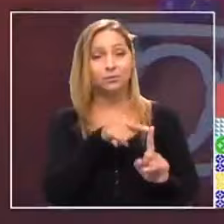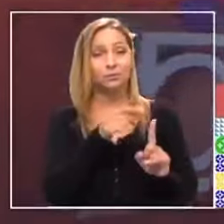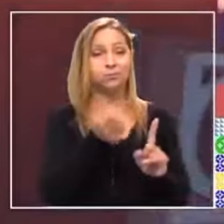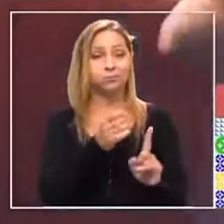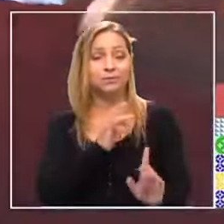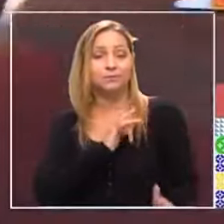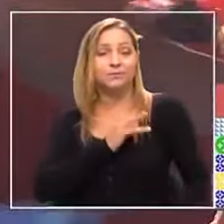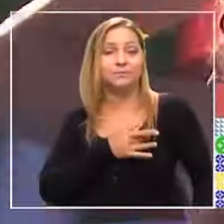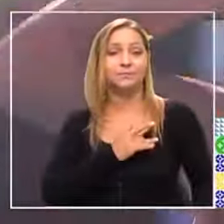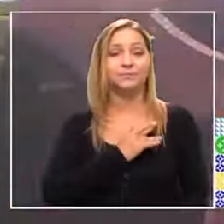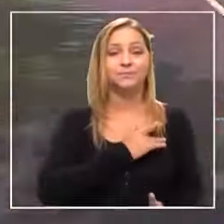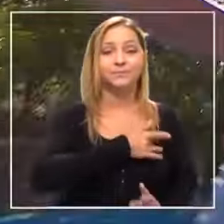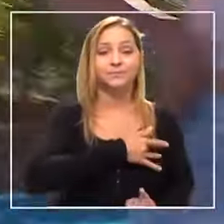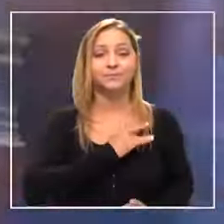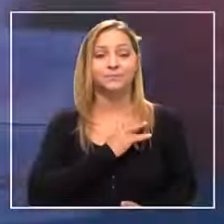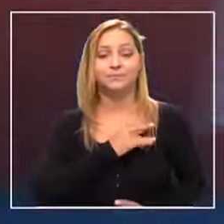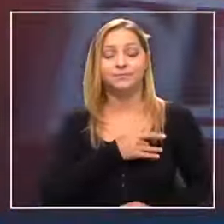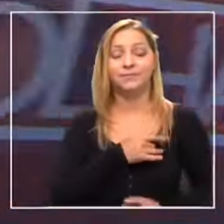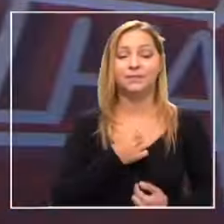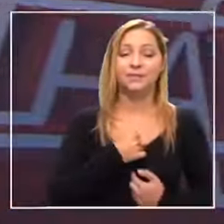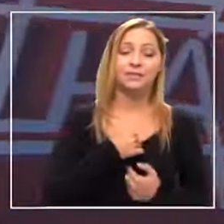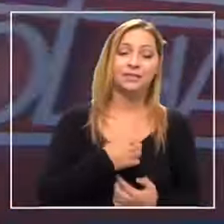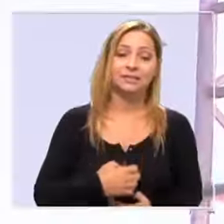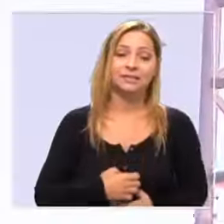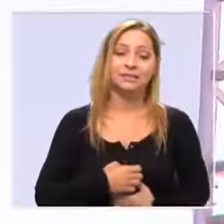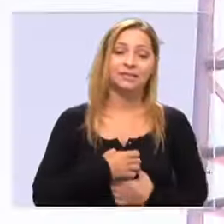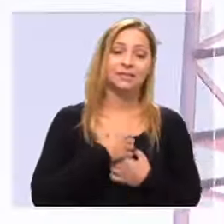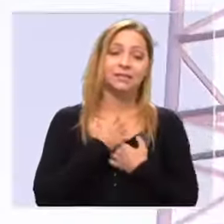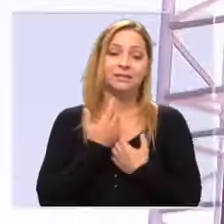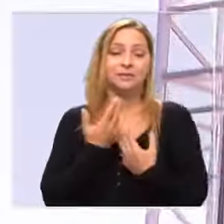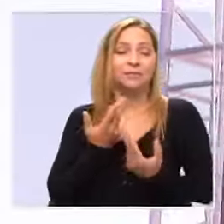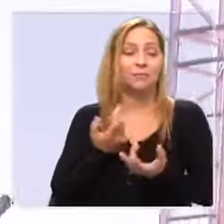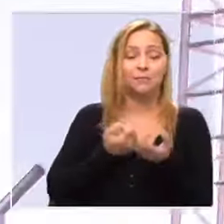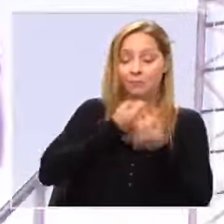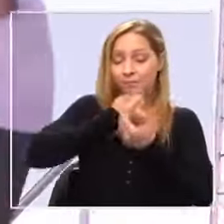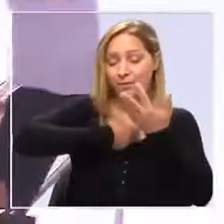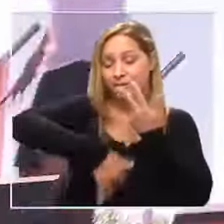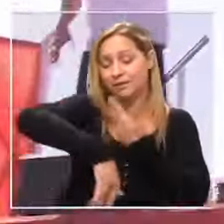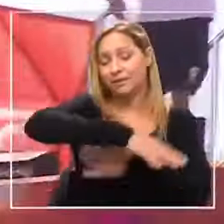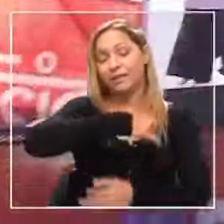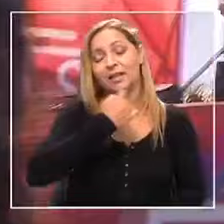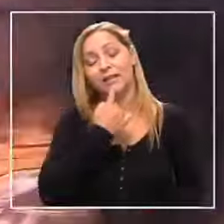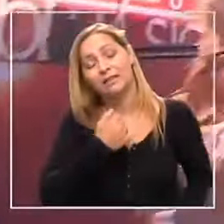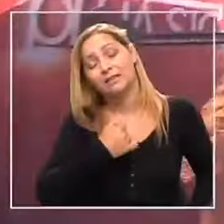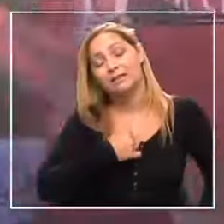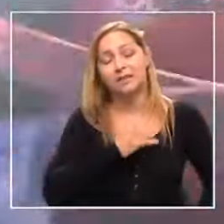amor, amor, amor. Sinto-me um caso perdido, batiz-me amor.